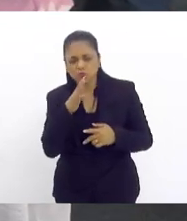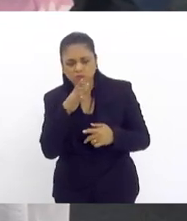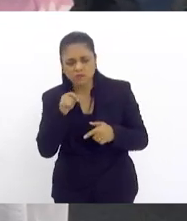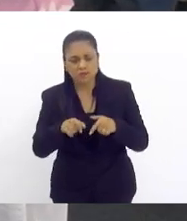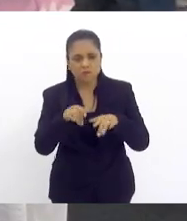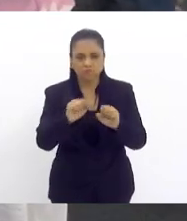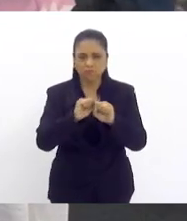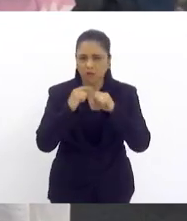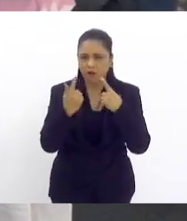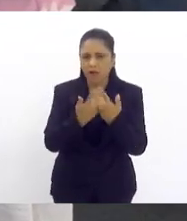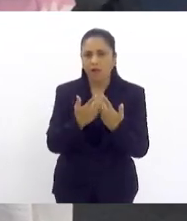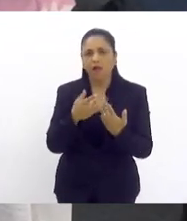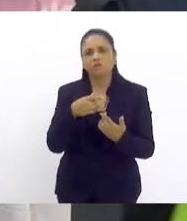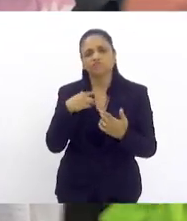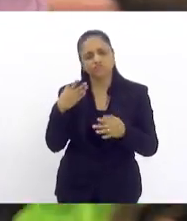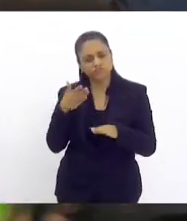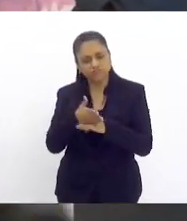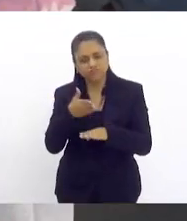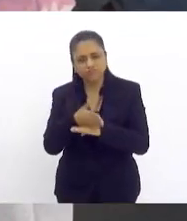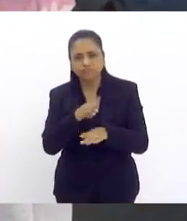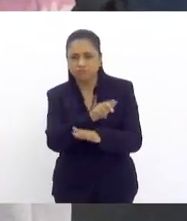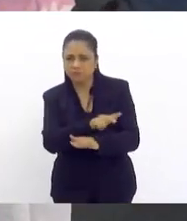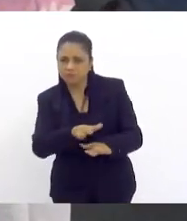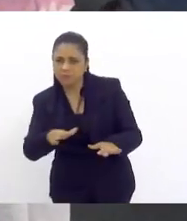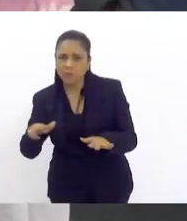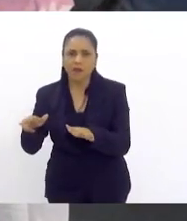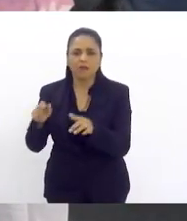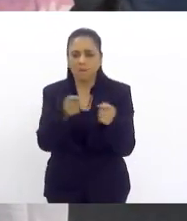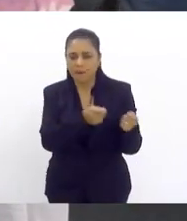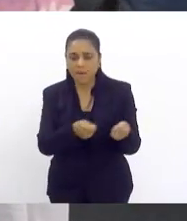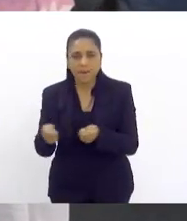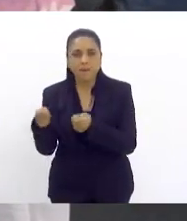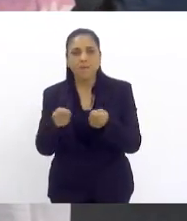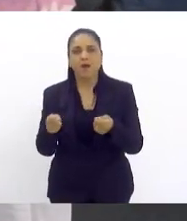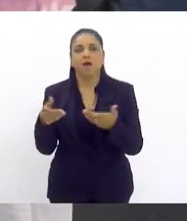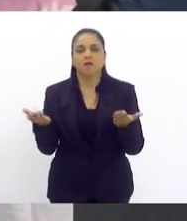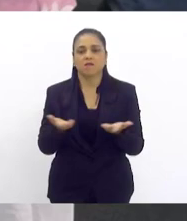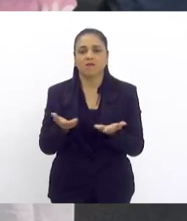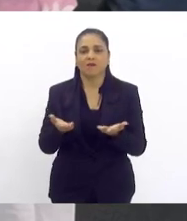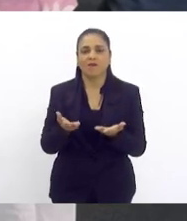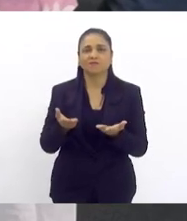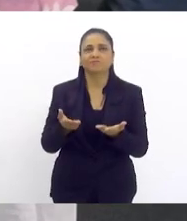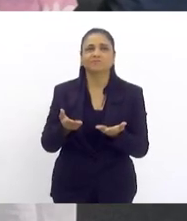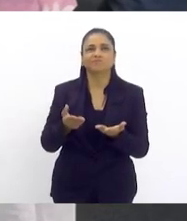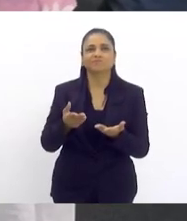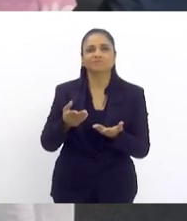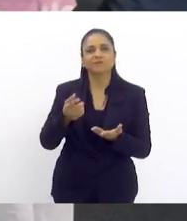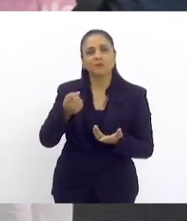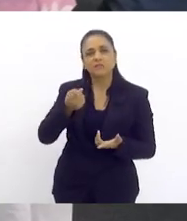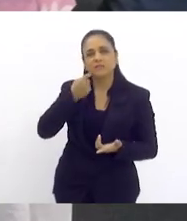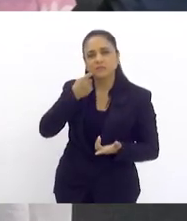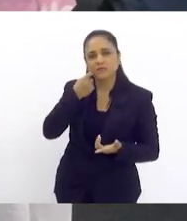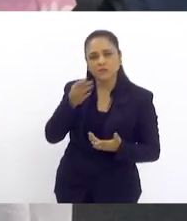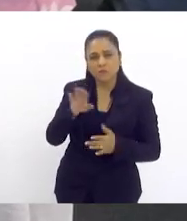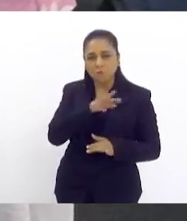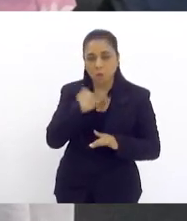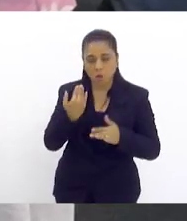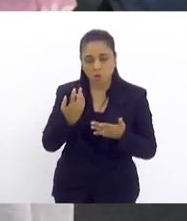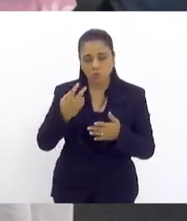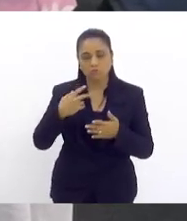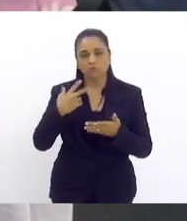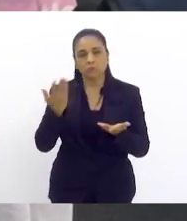casa, porque toda semana ele vinha nos visitar. Infelizmente, o senhor João Moraes veio a falecer na sexta-feira, o enterro foi hoje pela